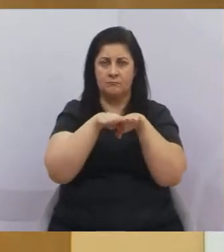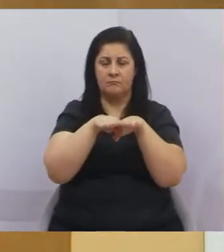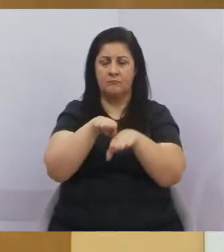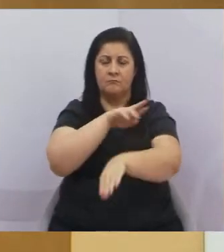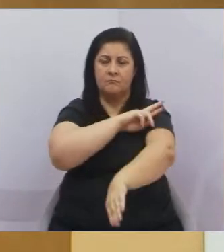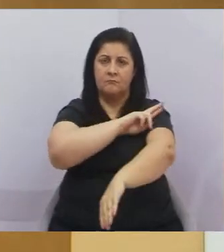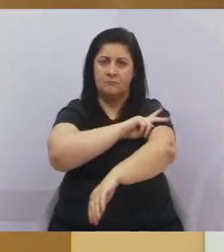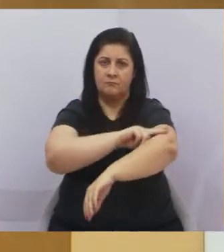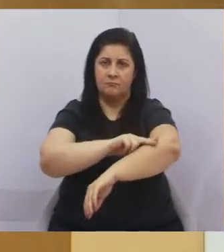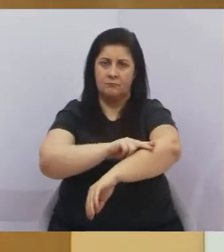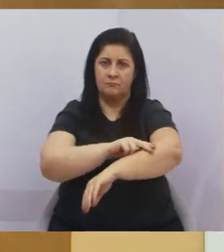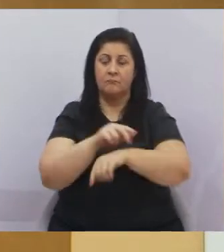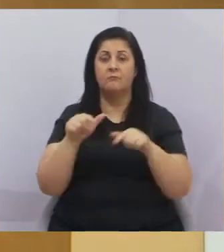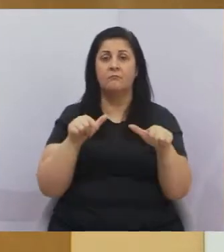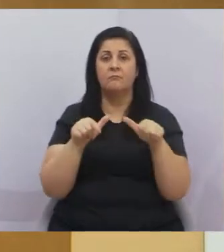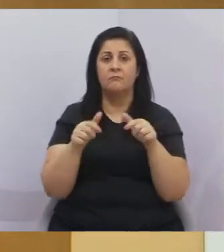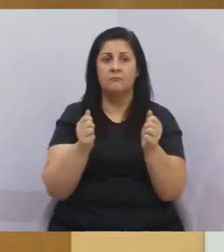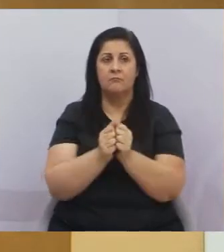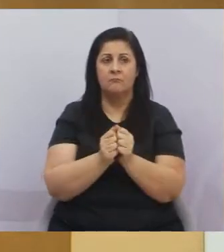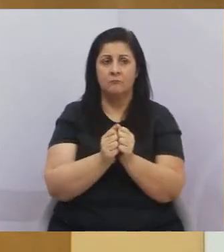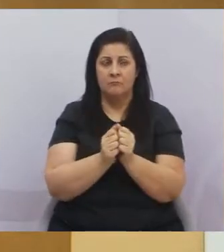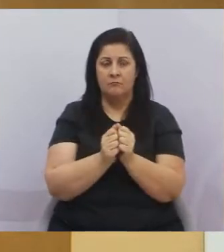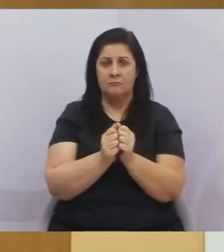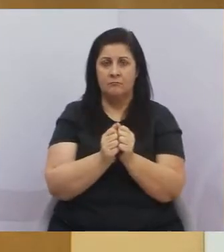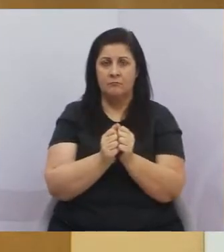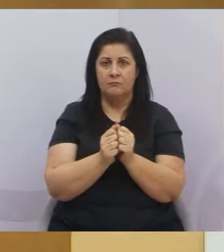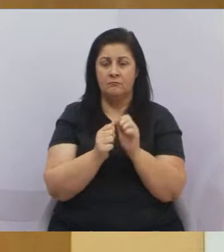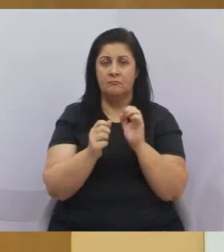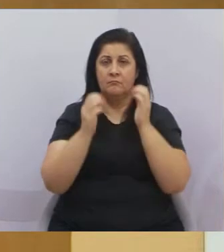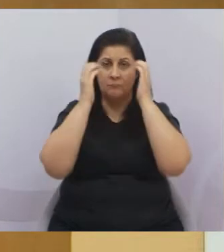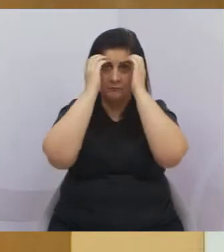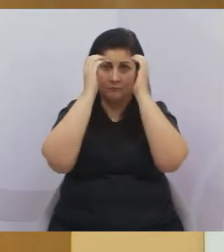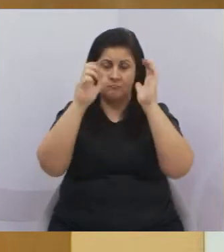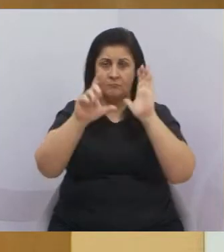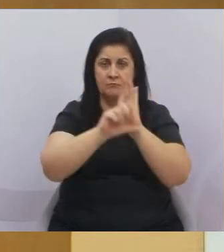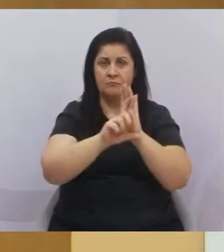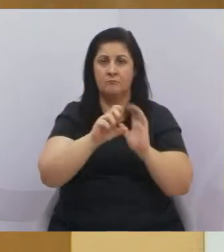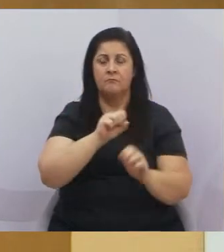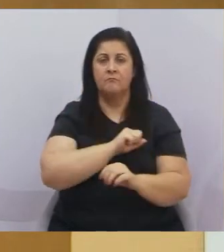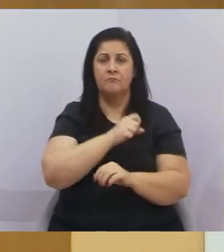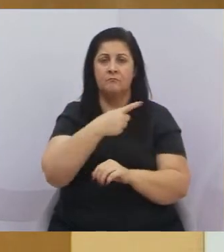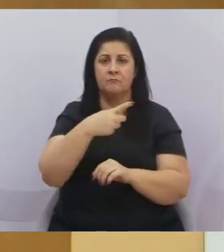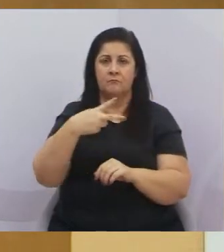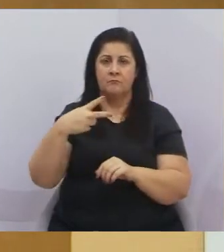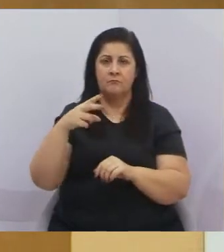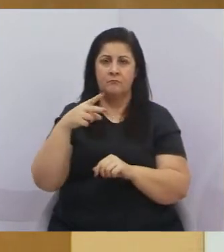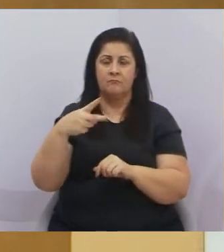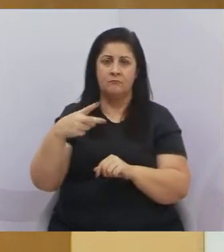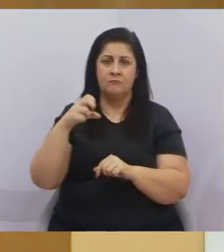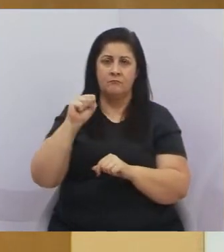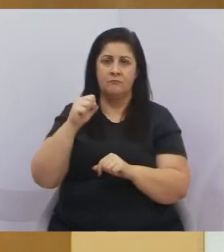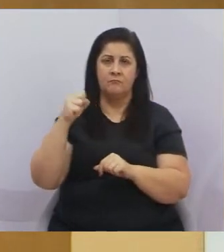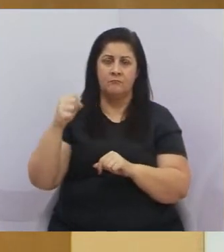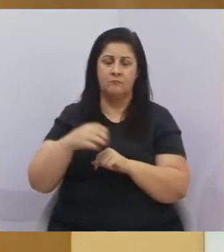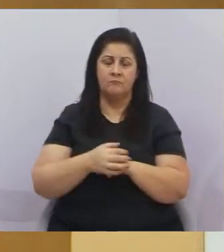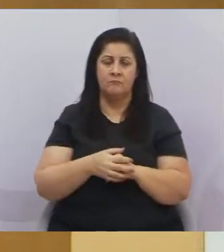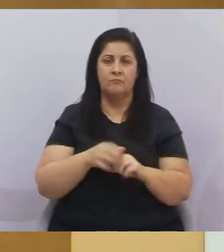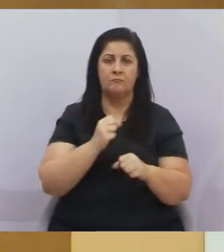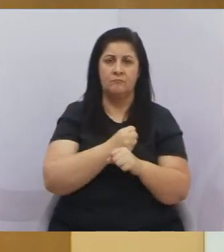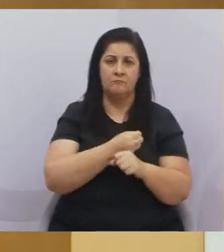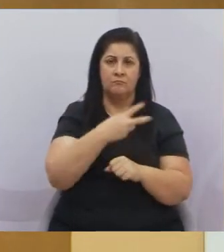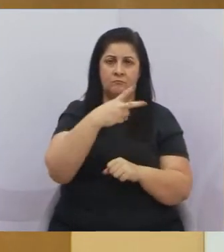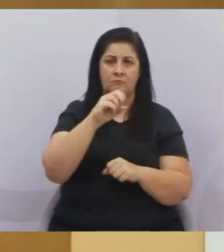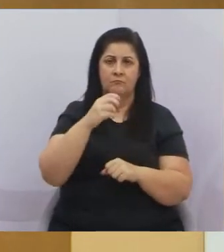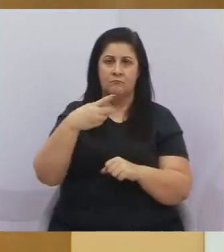exercidas em consonância com o disposto da Lei Federal nº 12.288, de 20 de julho de